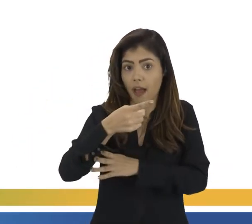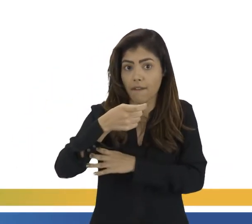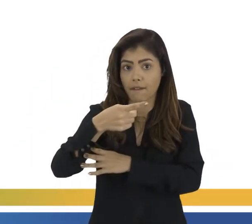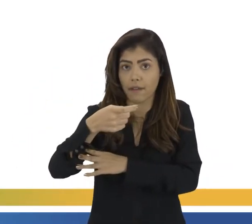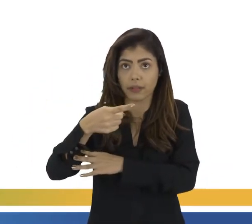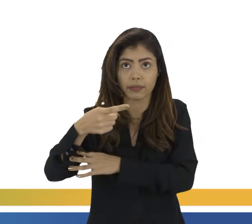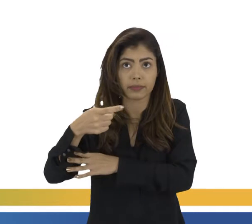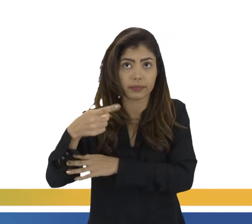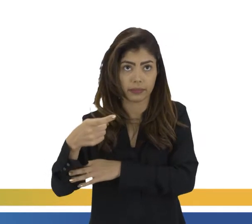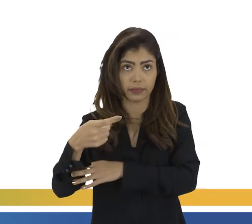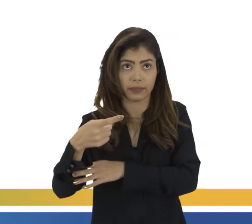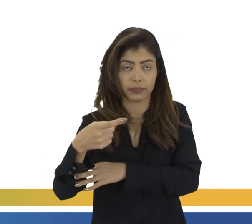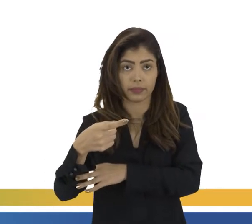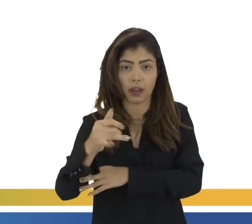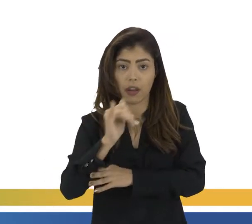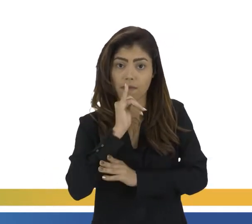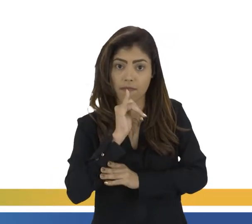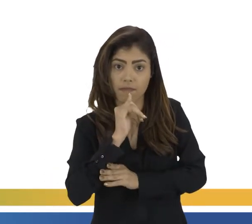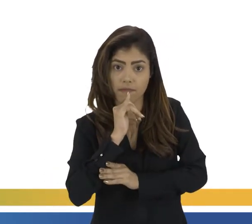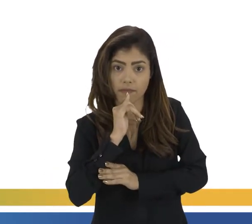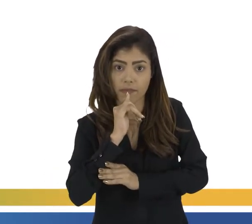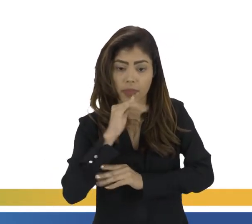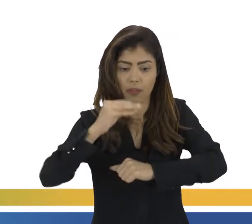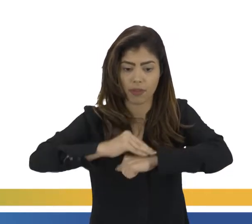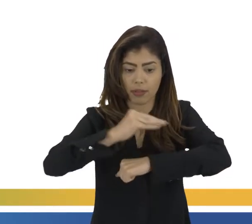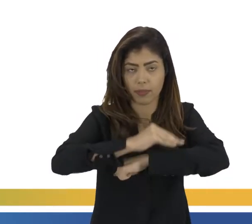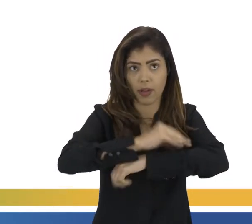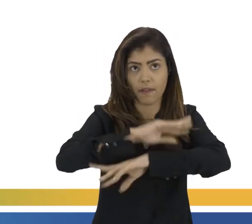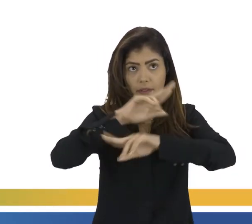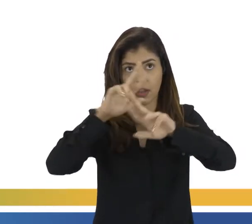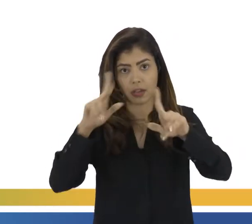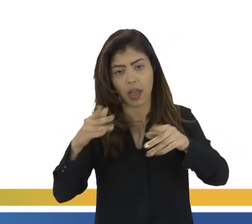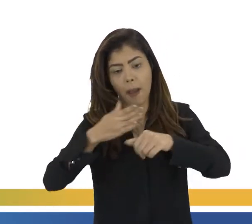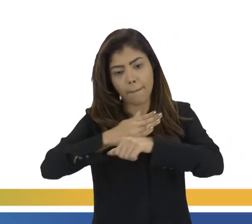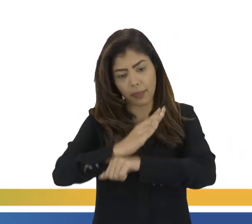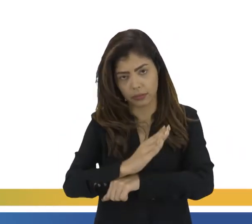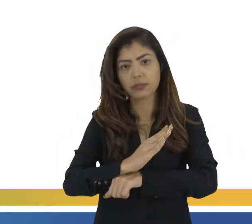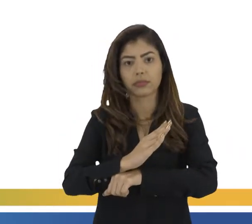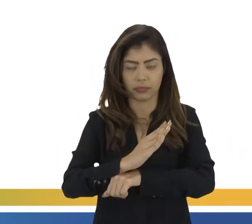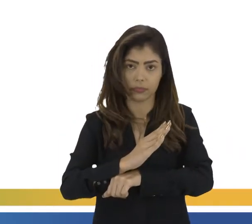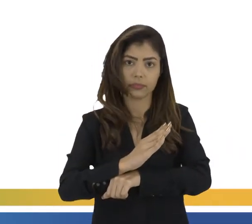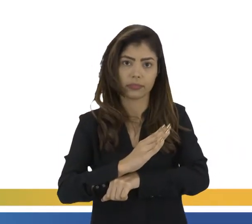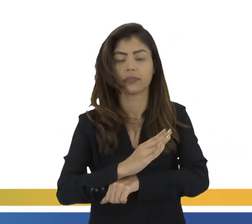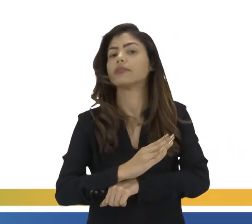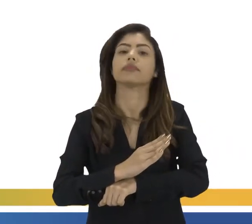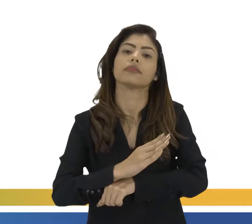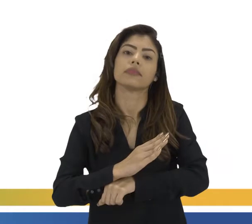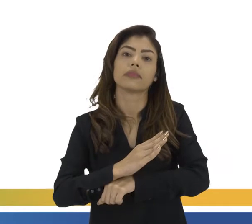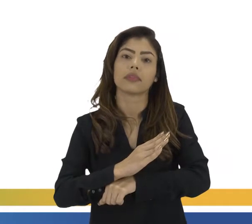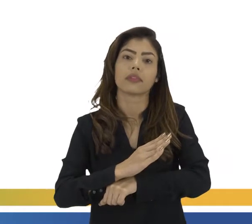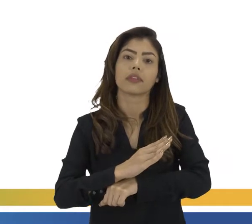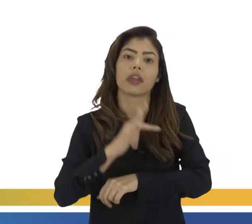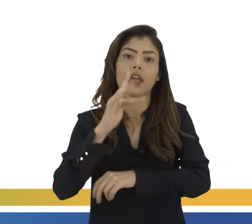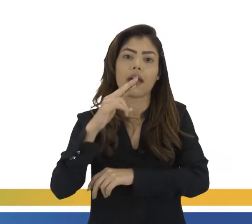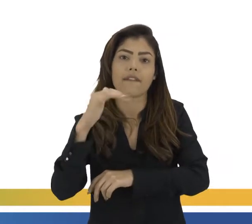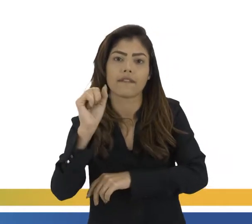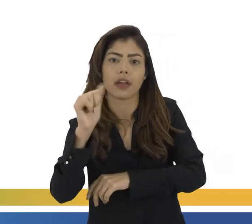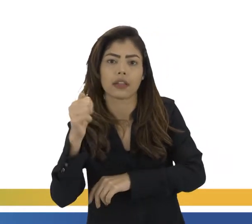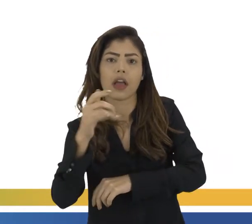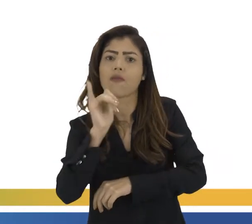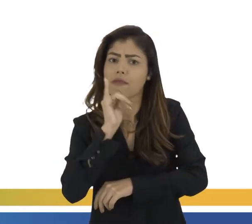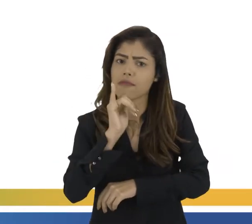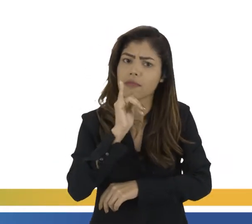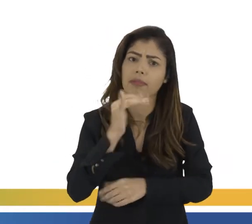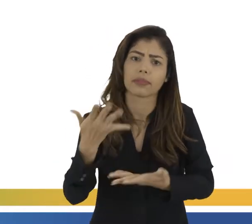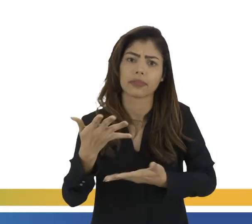disso é você vê dos sapos, rãs e perereca, né? Eles passam por aquela fase, que é a fase larval, que é um